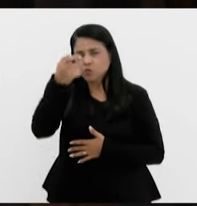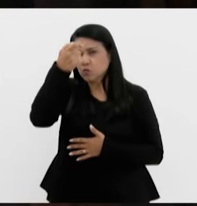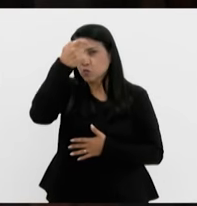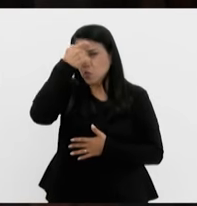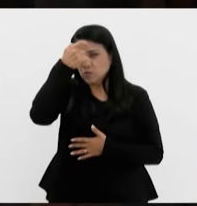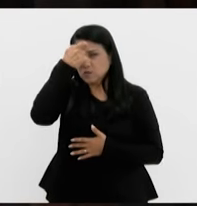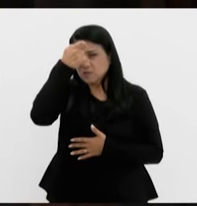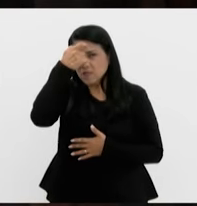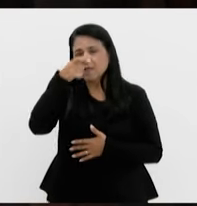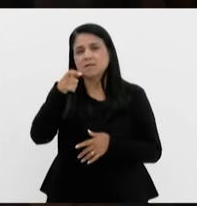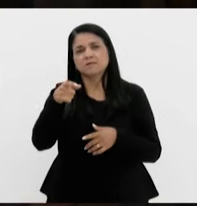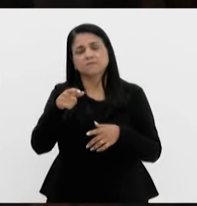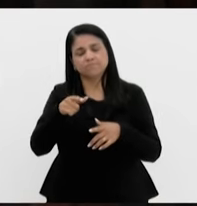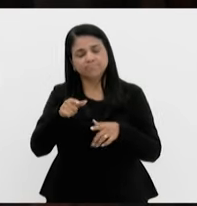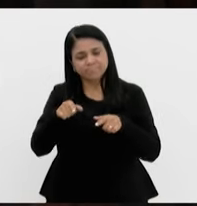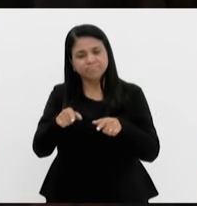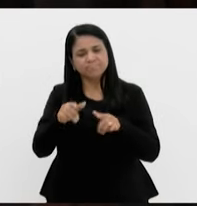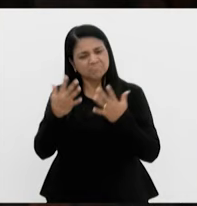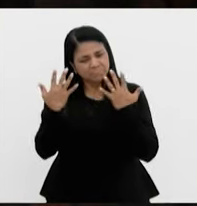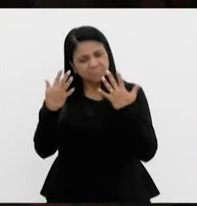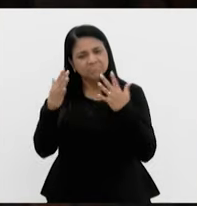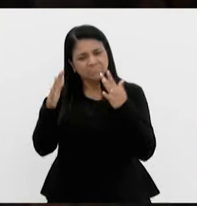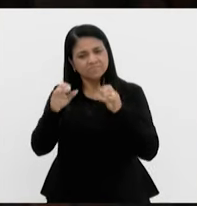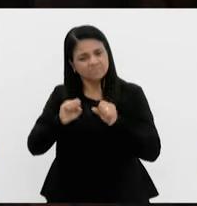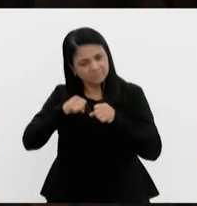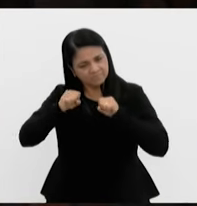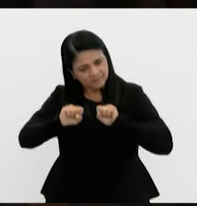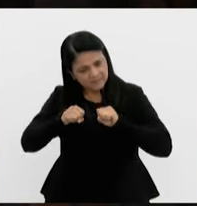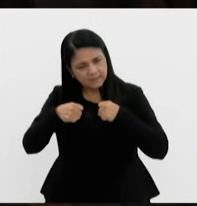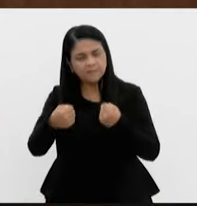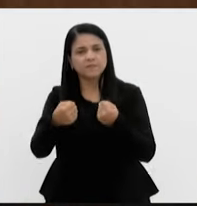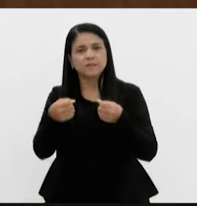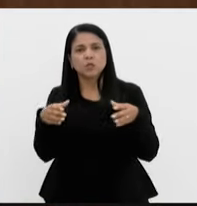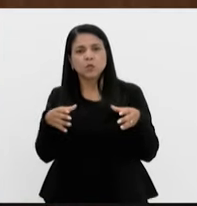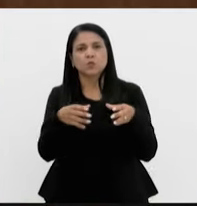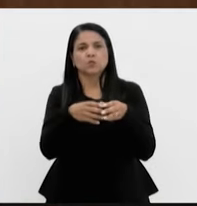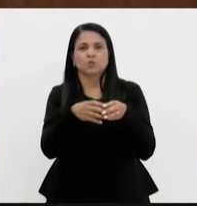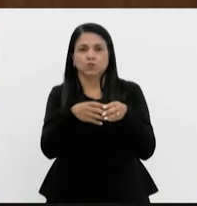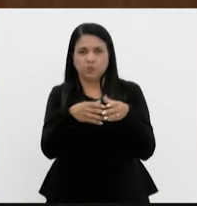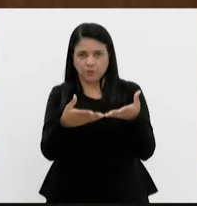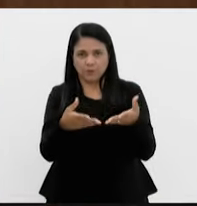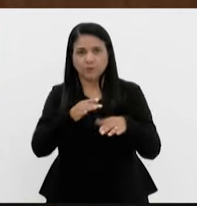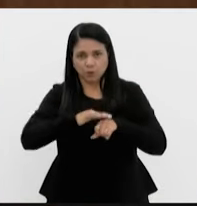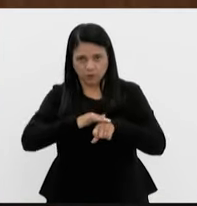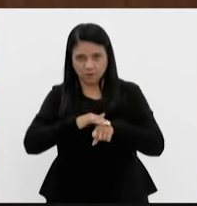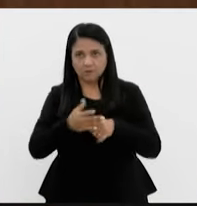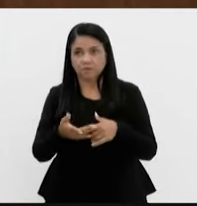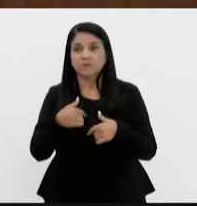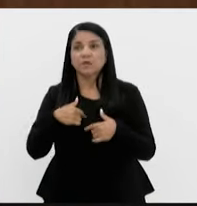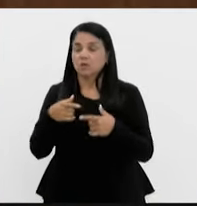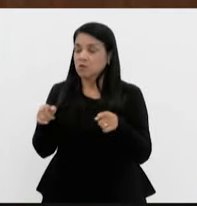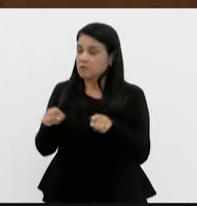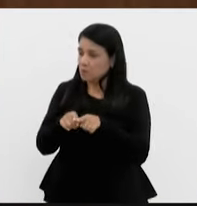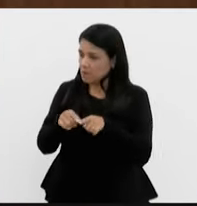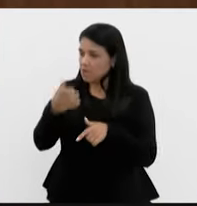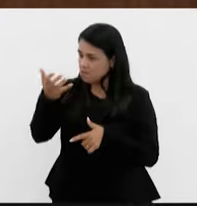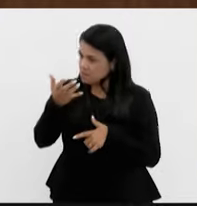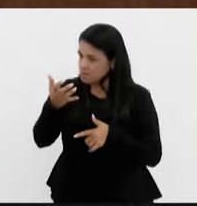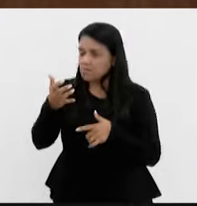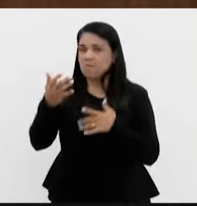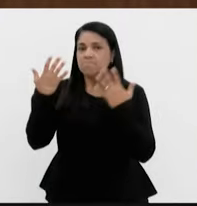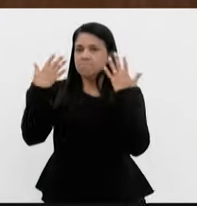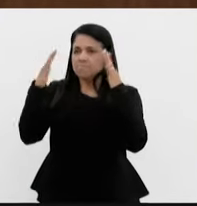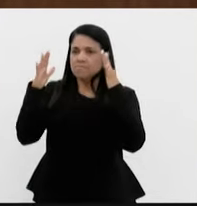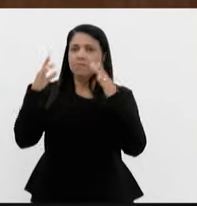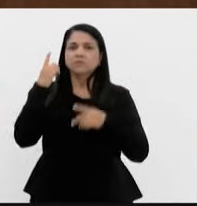atos de tá participando lá lá e defendendo essa classe Presidente só queria e parabenizar o deputado munir Neto